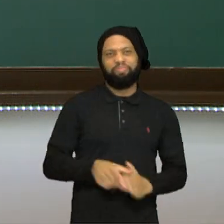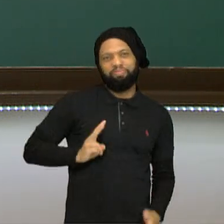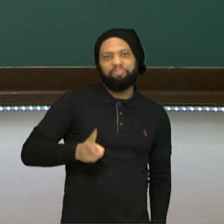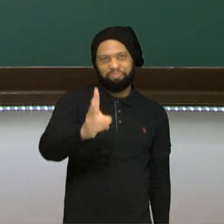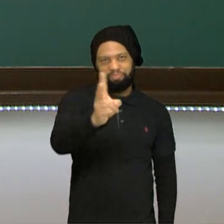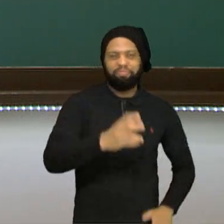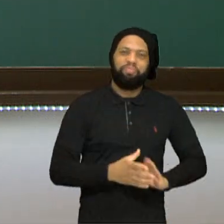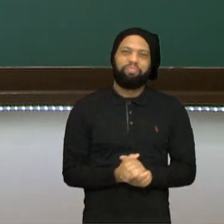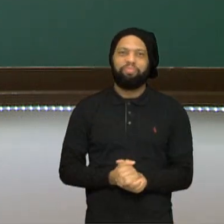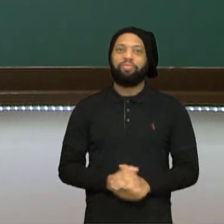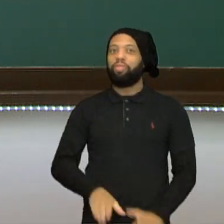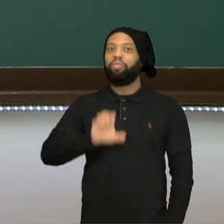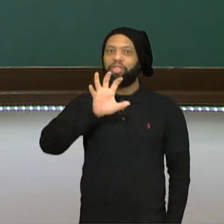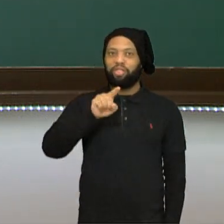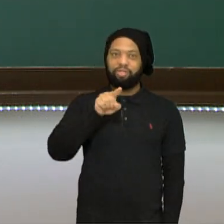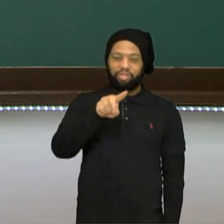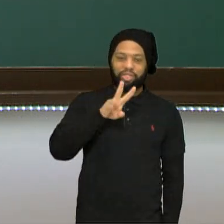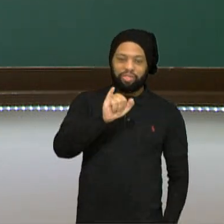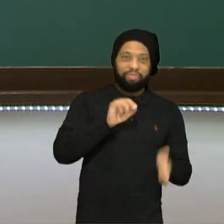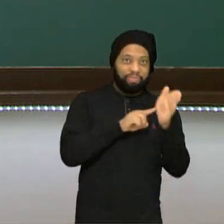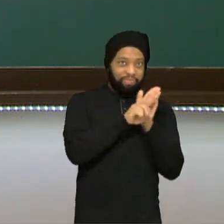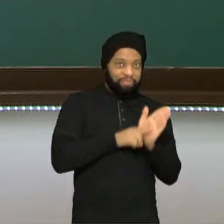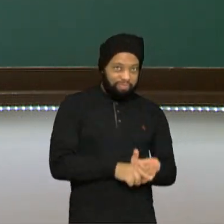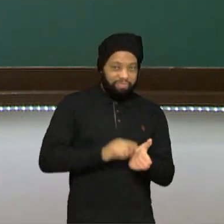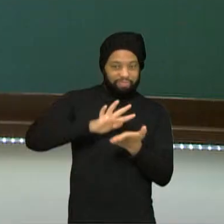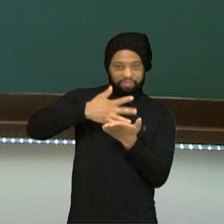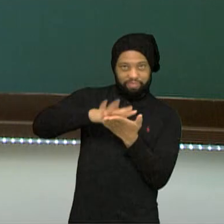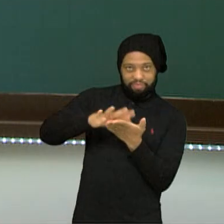vai, tá bom? Então pesquisem lá o samba do Donga